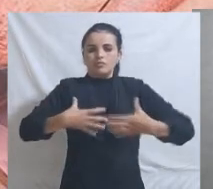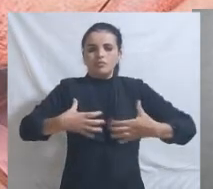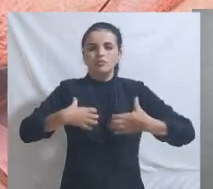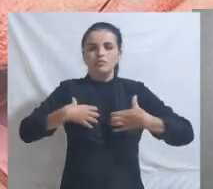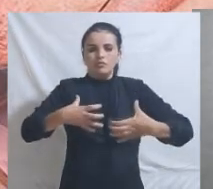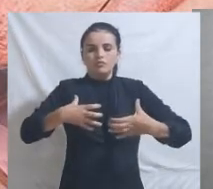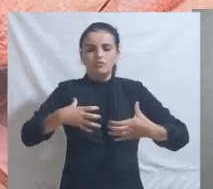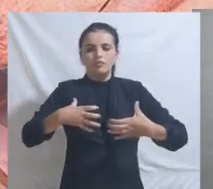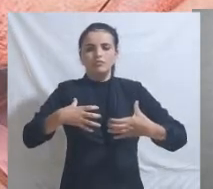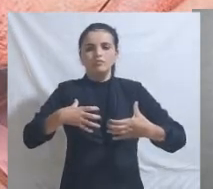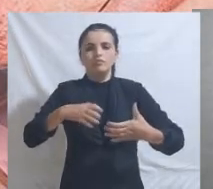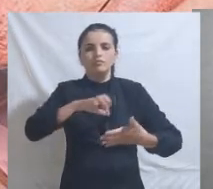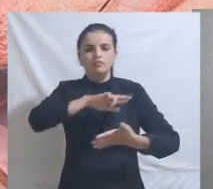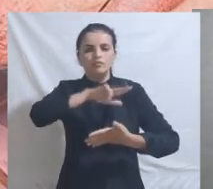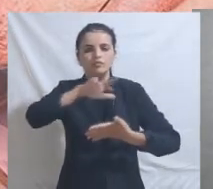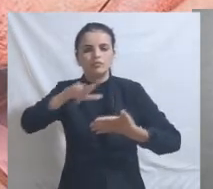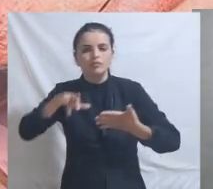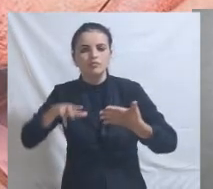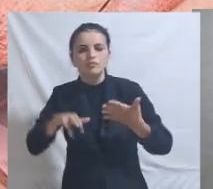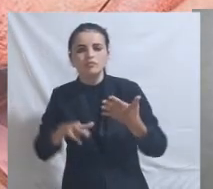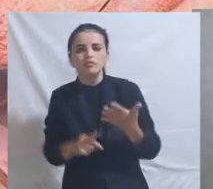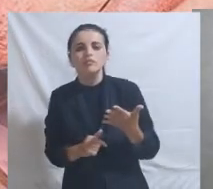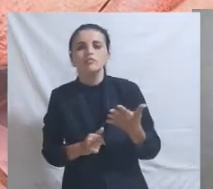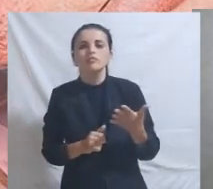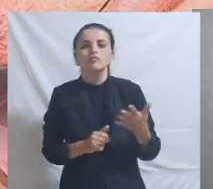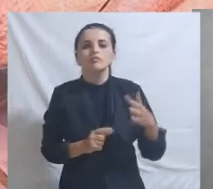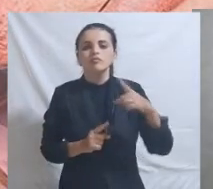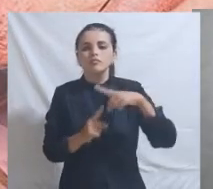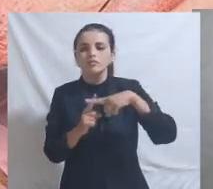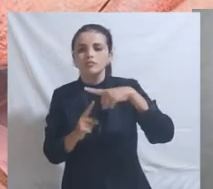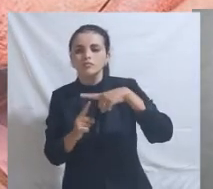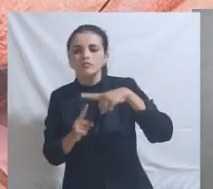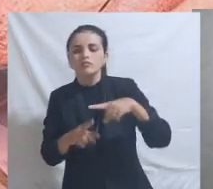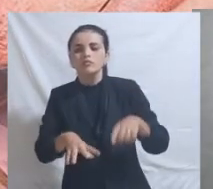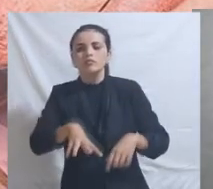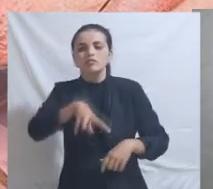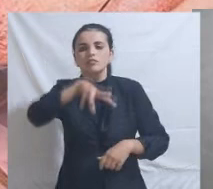tipos de respiração, que a gente inclui respiração celular.